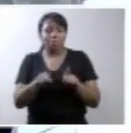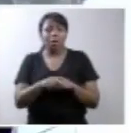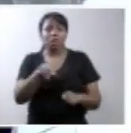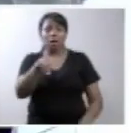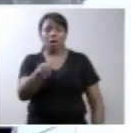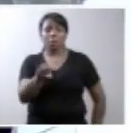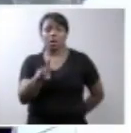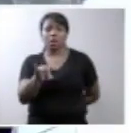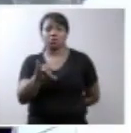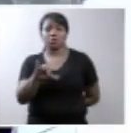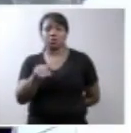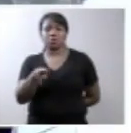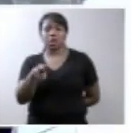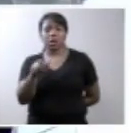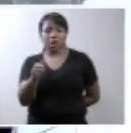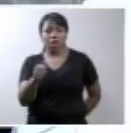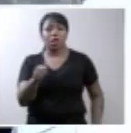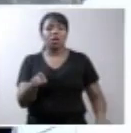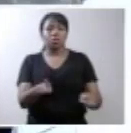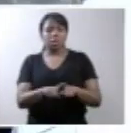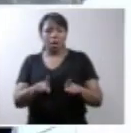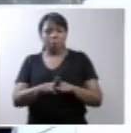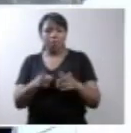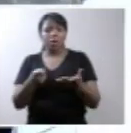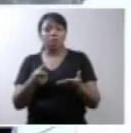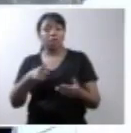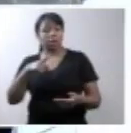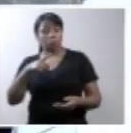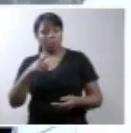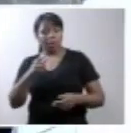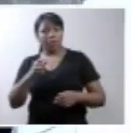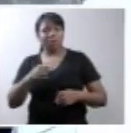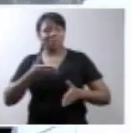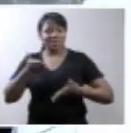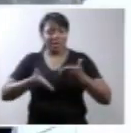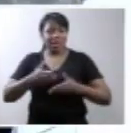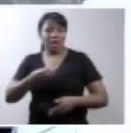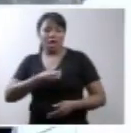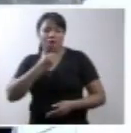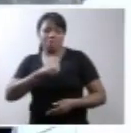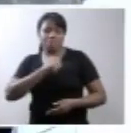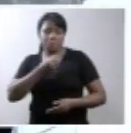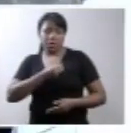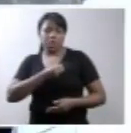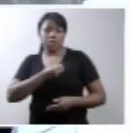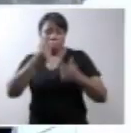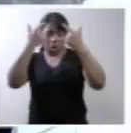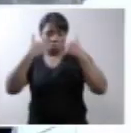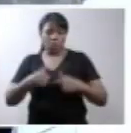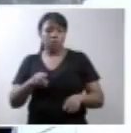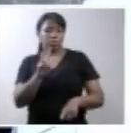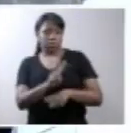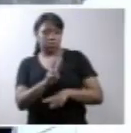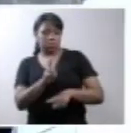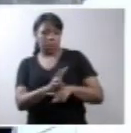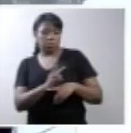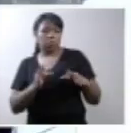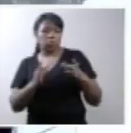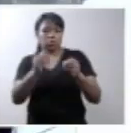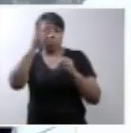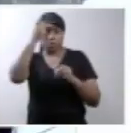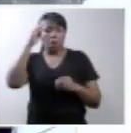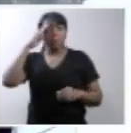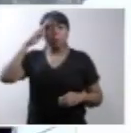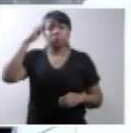da Medicina e logo cientificamente uma vida humana que deve ser preservada e defendida